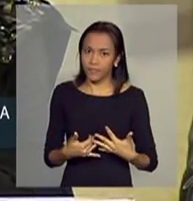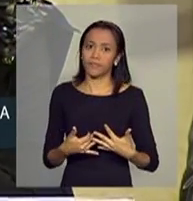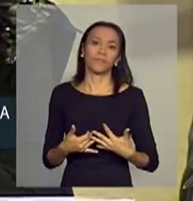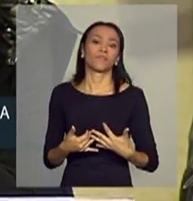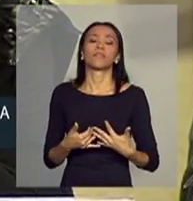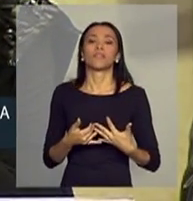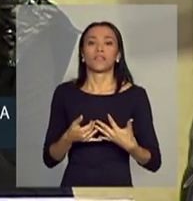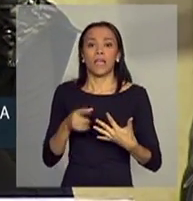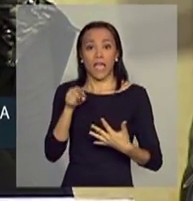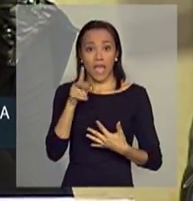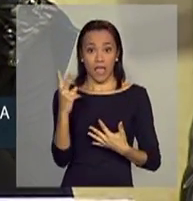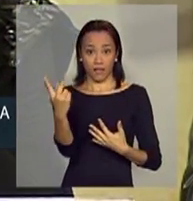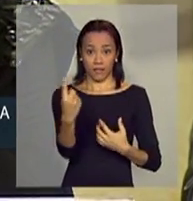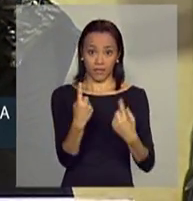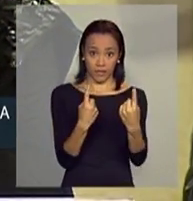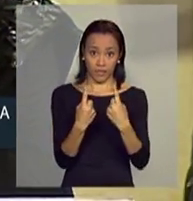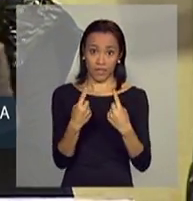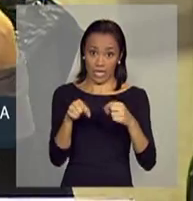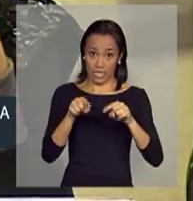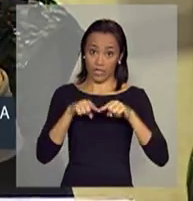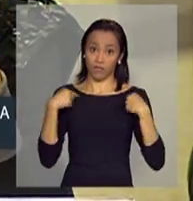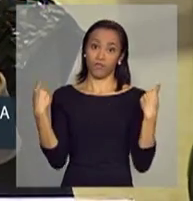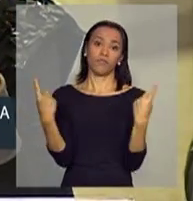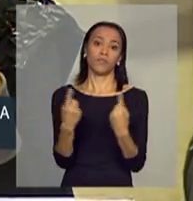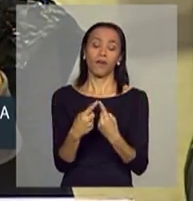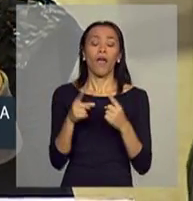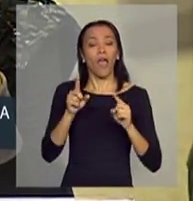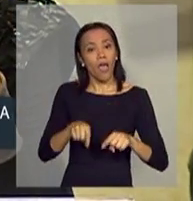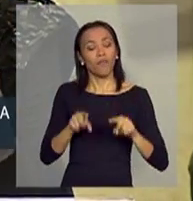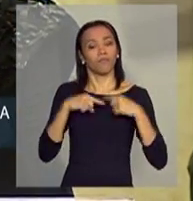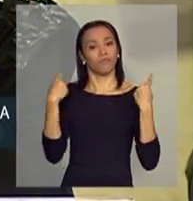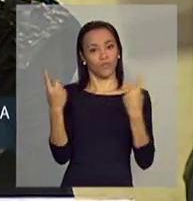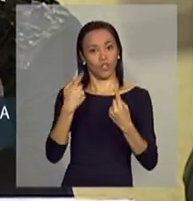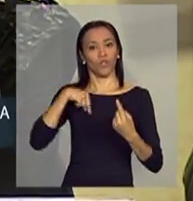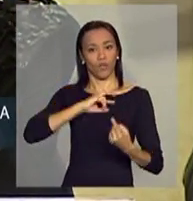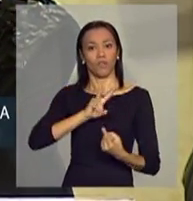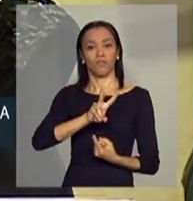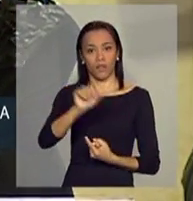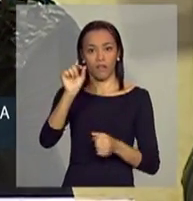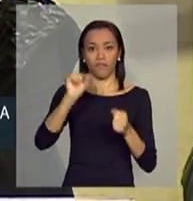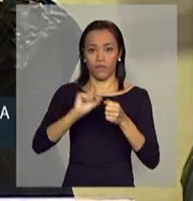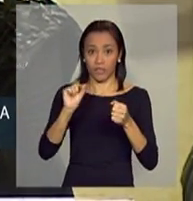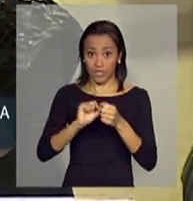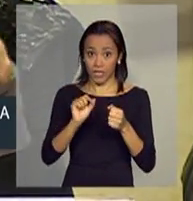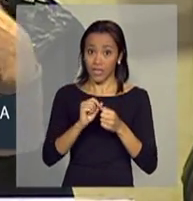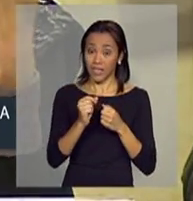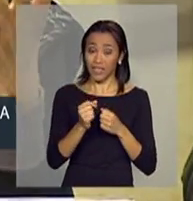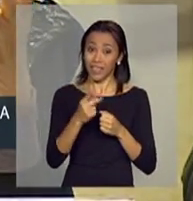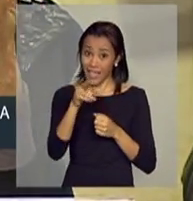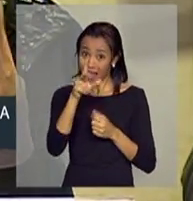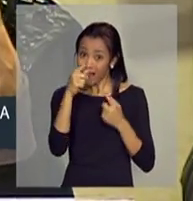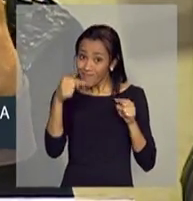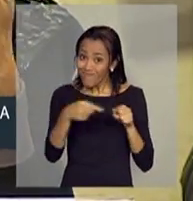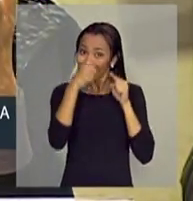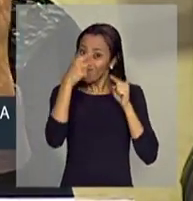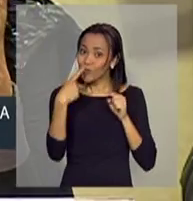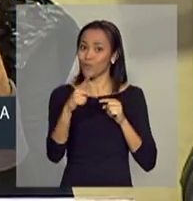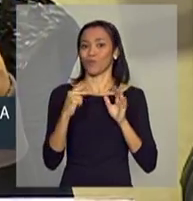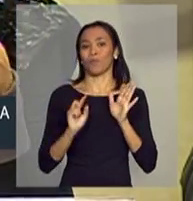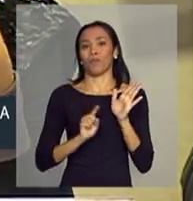integrando essas vítimas nessas audiências. Né? Esse é um tipo de audiência que nós vamos fazer, que tem a ver com a sua pergunta, e há também